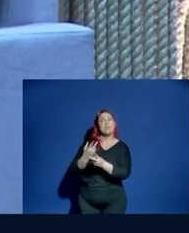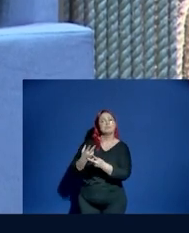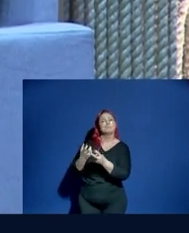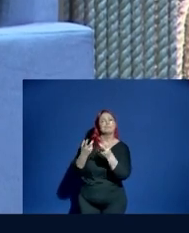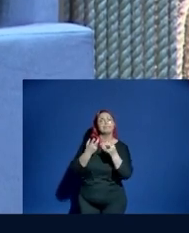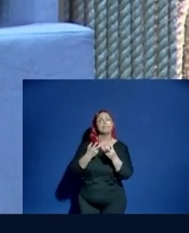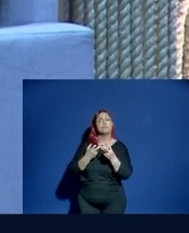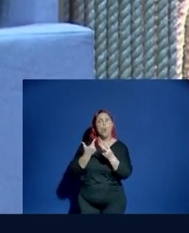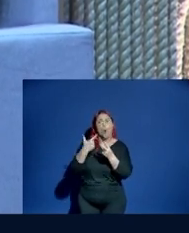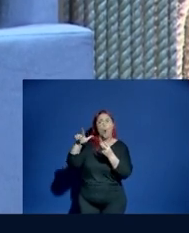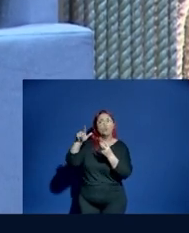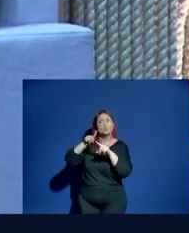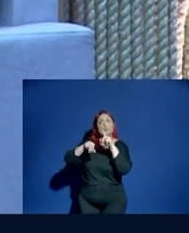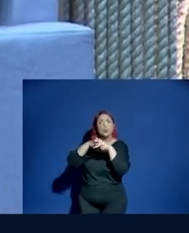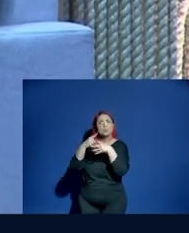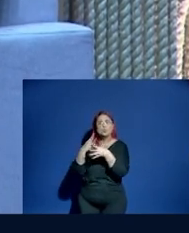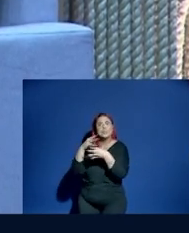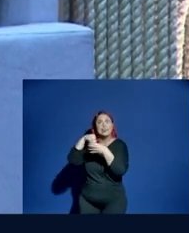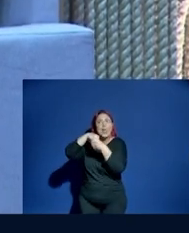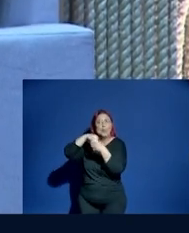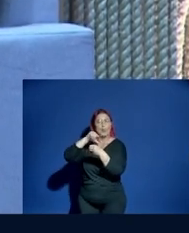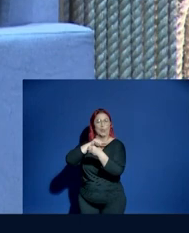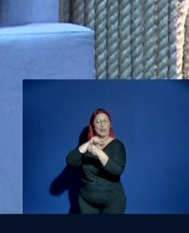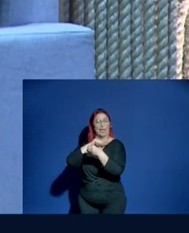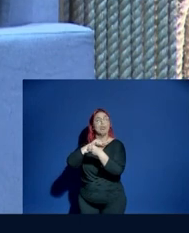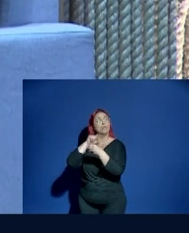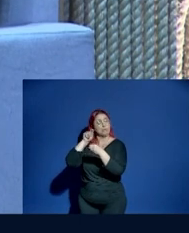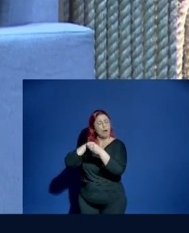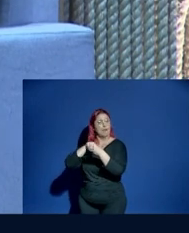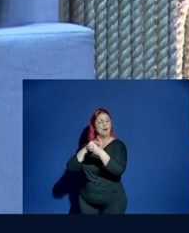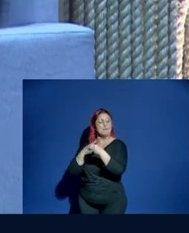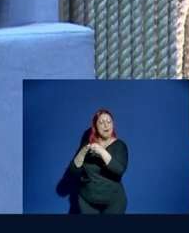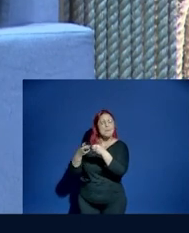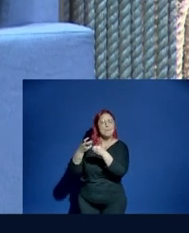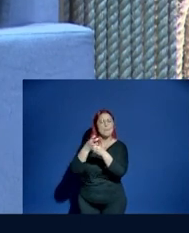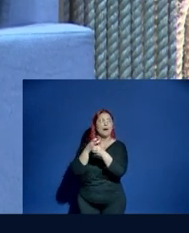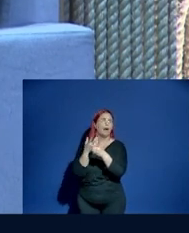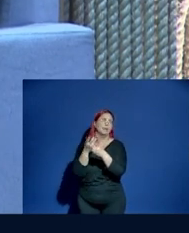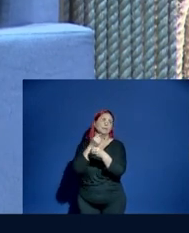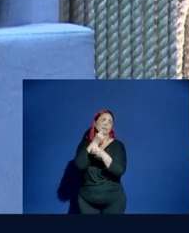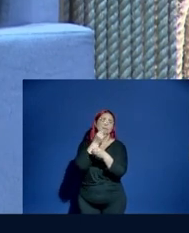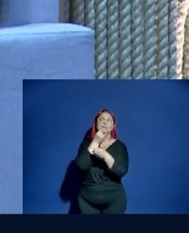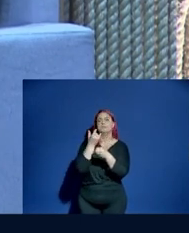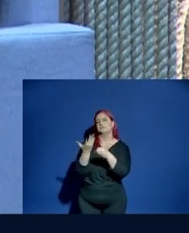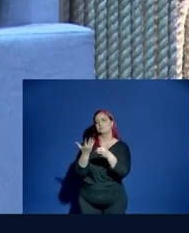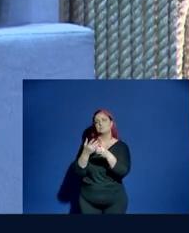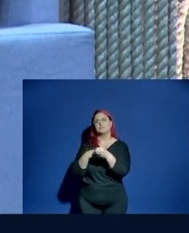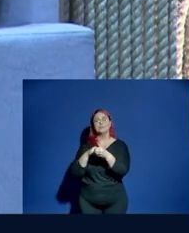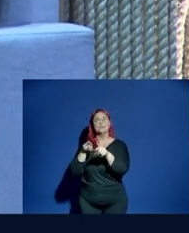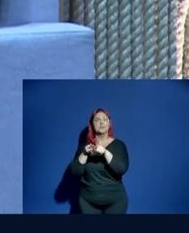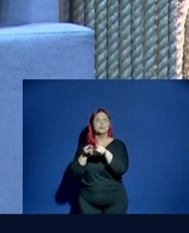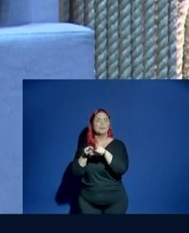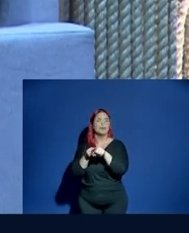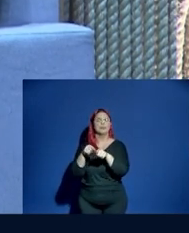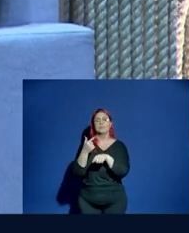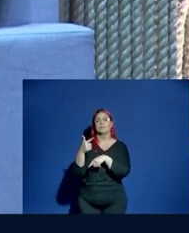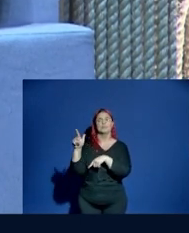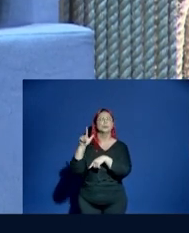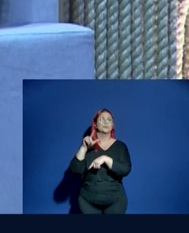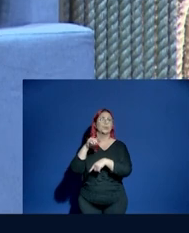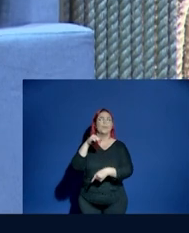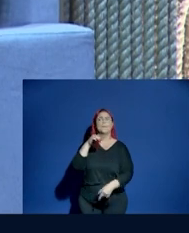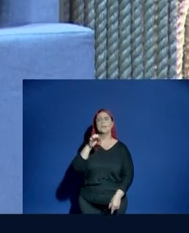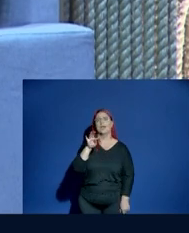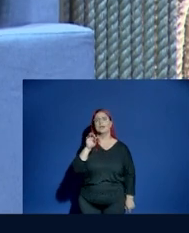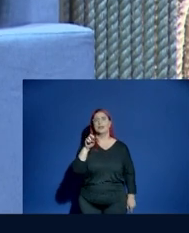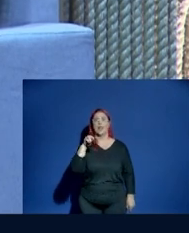de outros produtos num Horizonte um pouco mais distante Como o próprio s&f sustentation Seal como